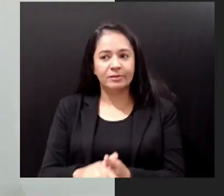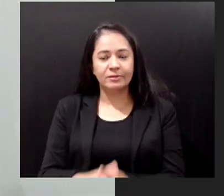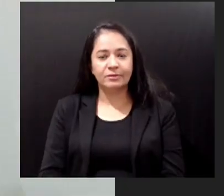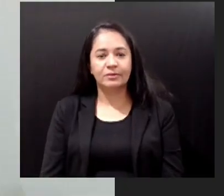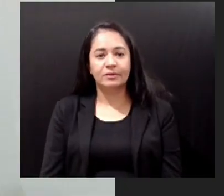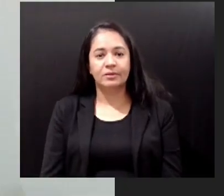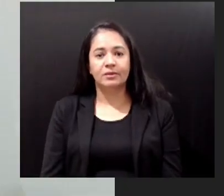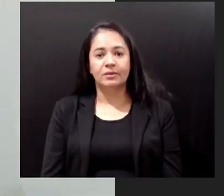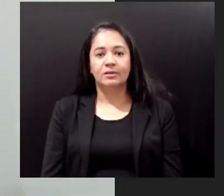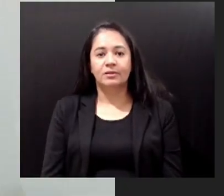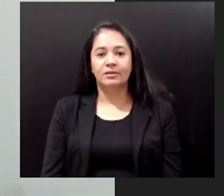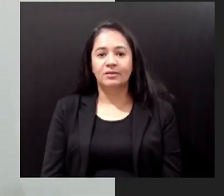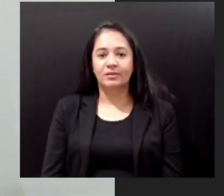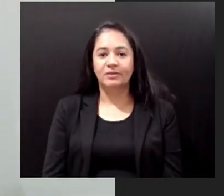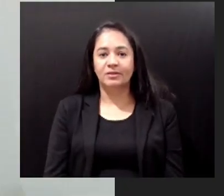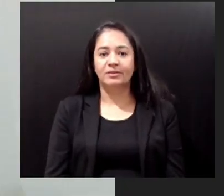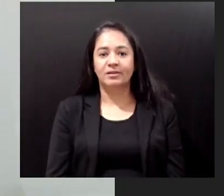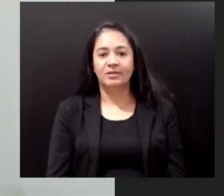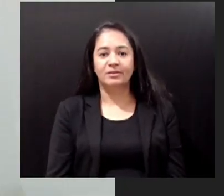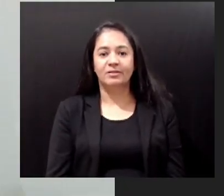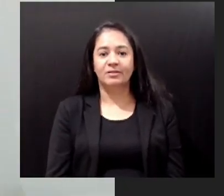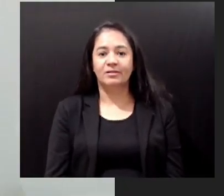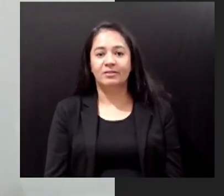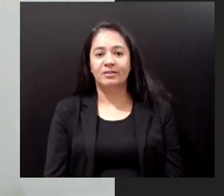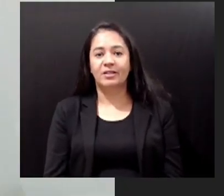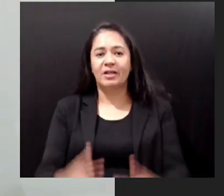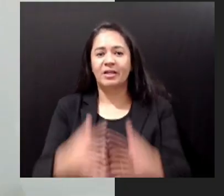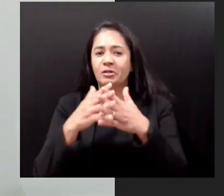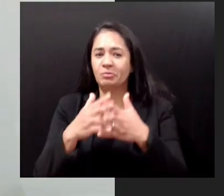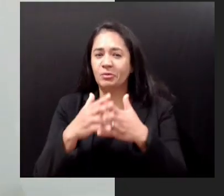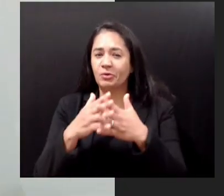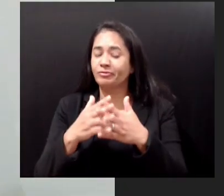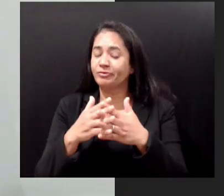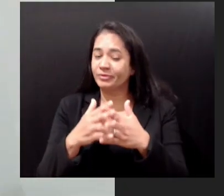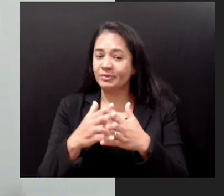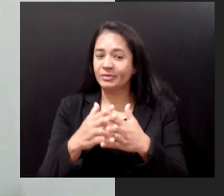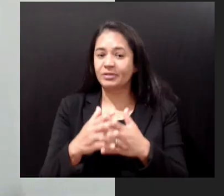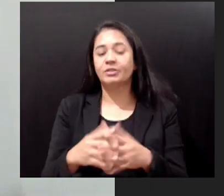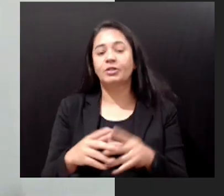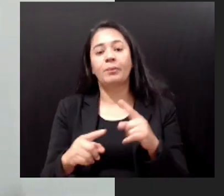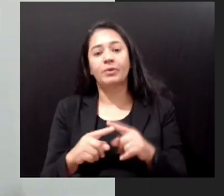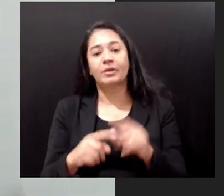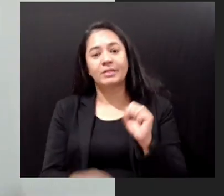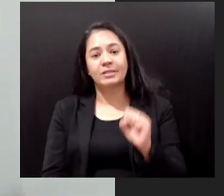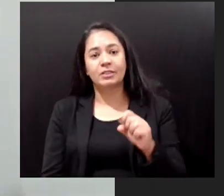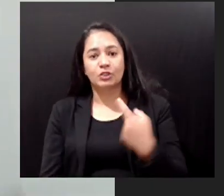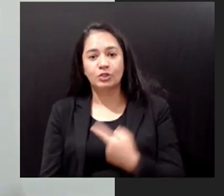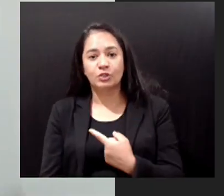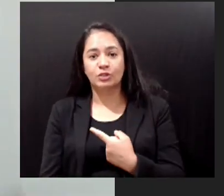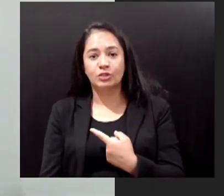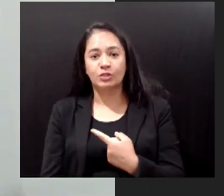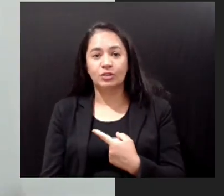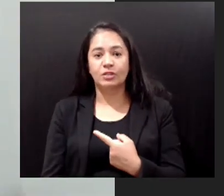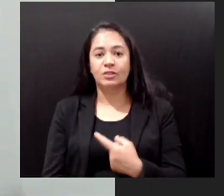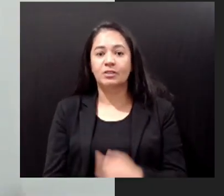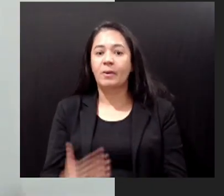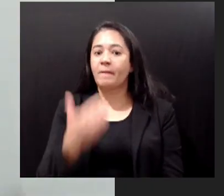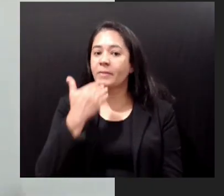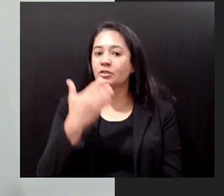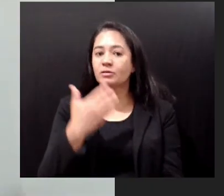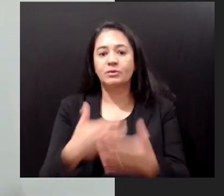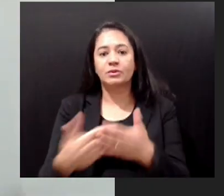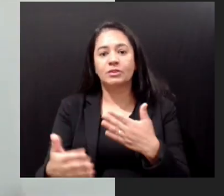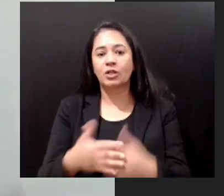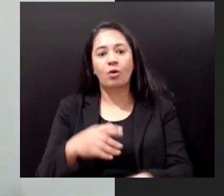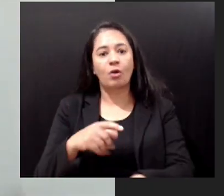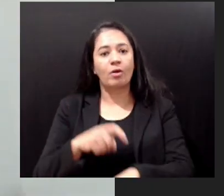Nossa, olha, essa é uma confusão que se faz. Na verdade, nós podemos pleitear alimentos em qualquer momento da nossa